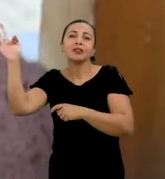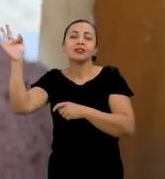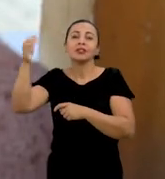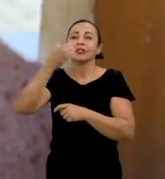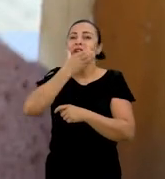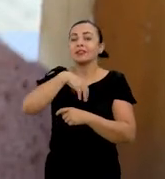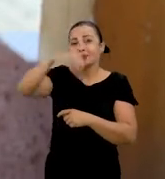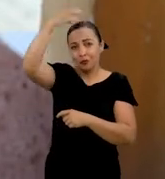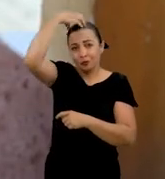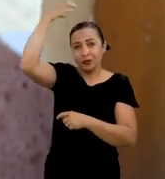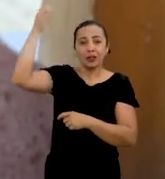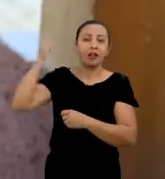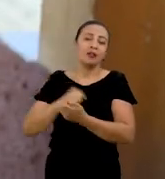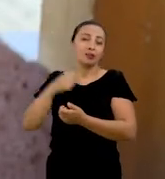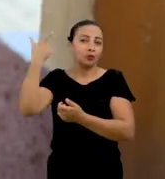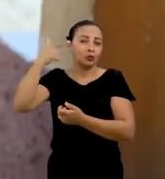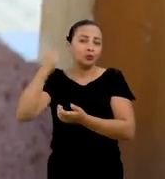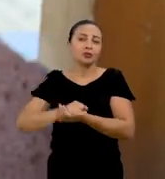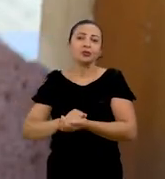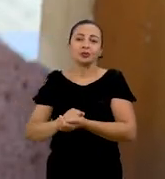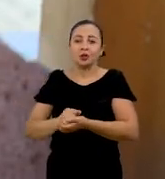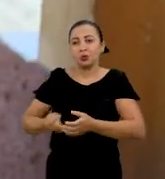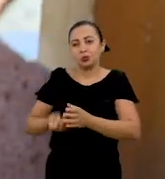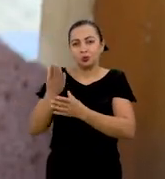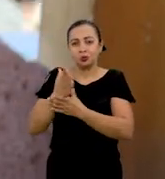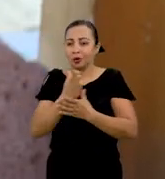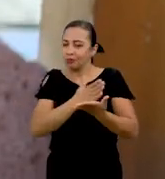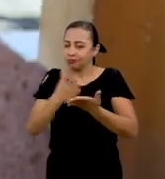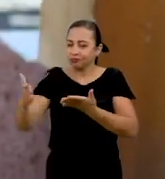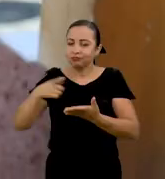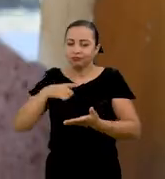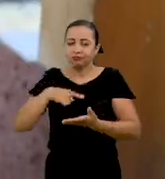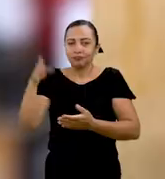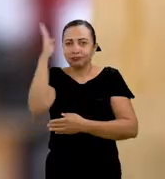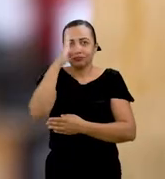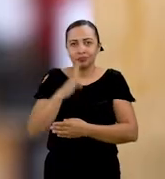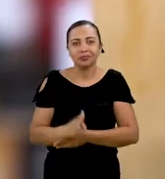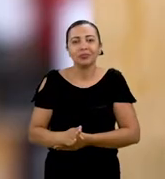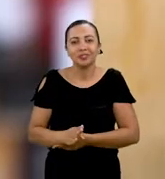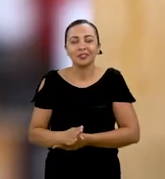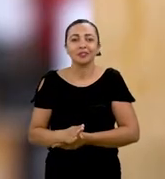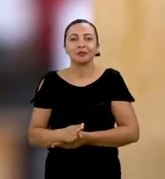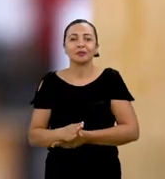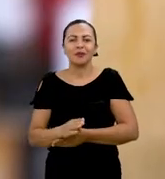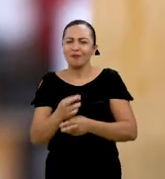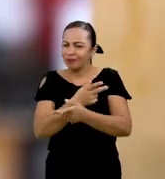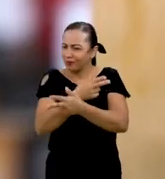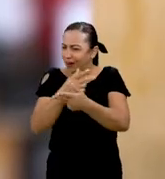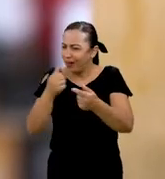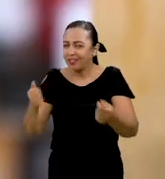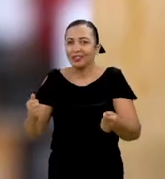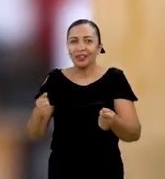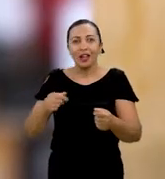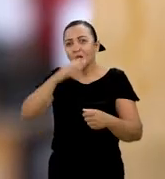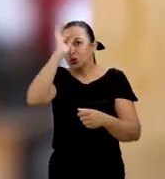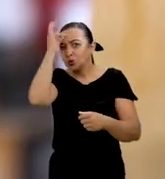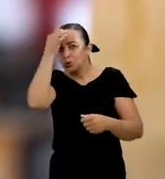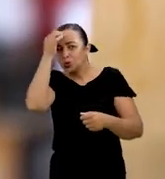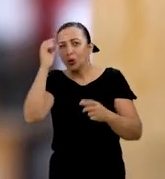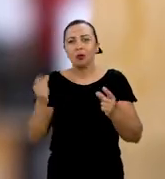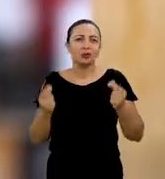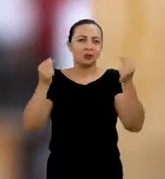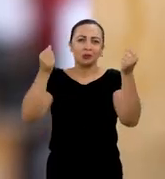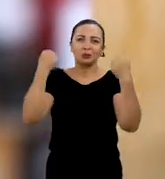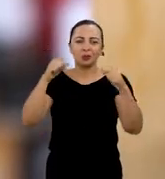pelas mãos de Dom Pedro Segundo começam a começamos a ter fotógrafos itinerantes e daí não só a